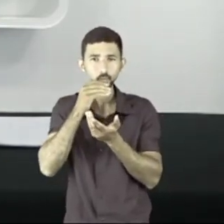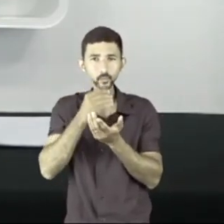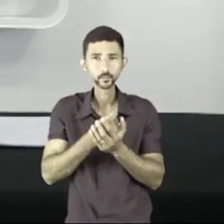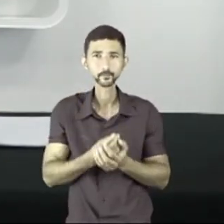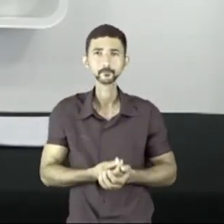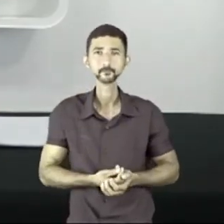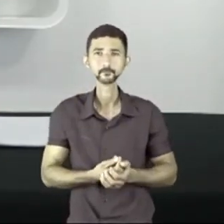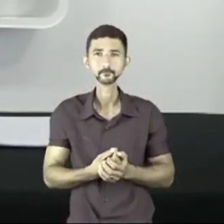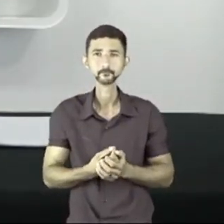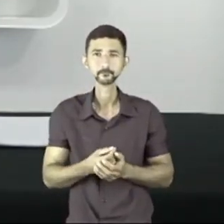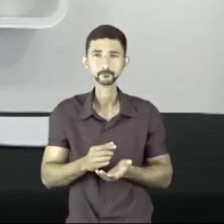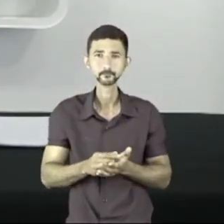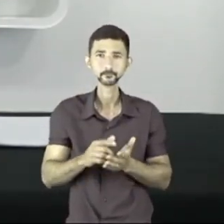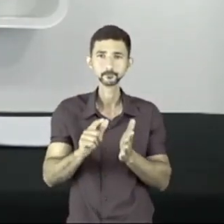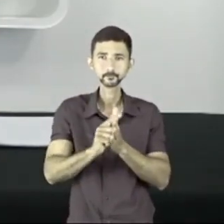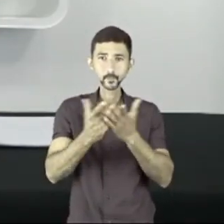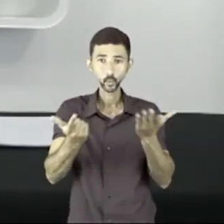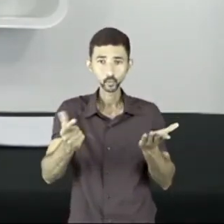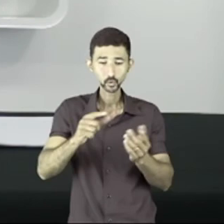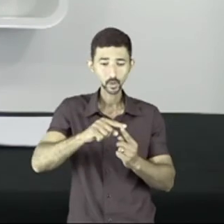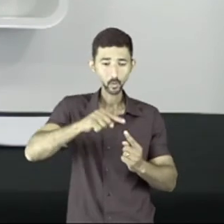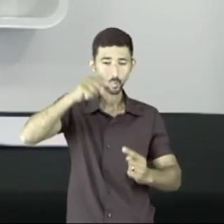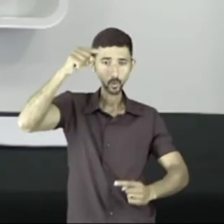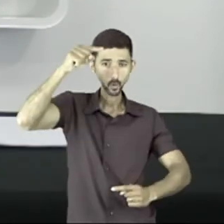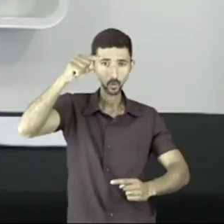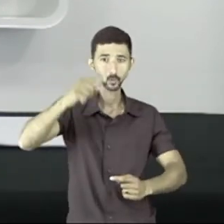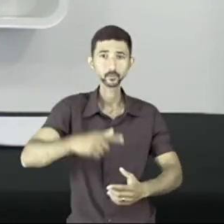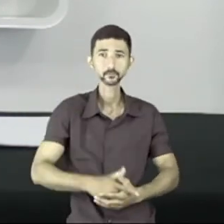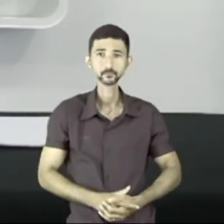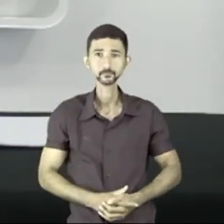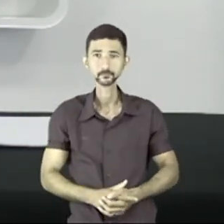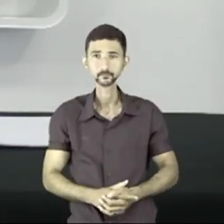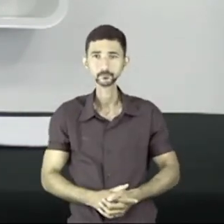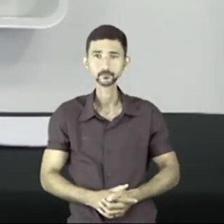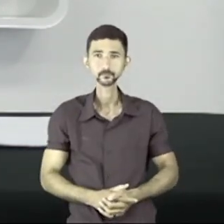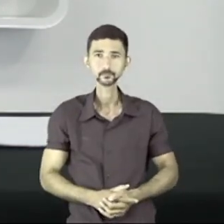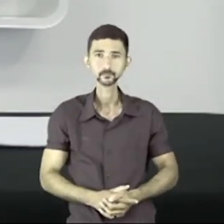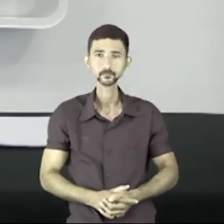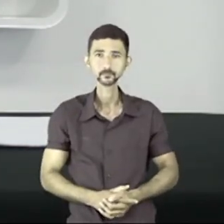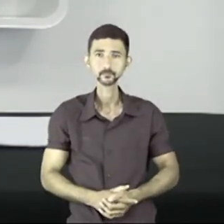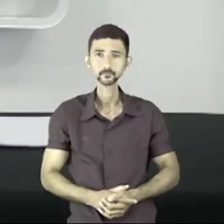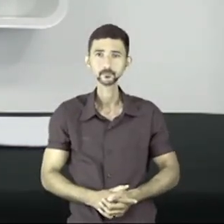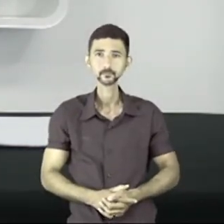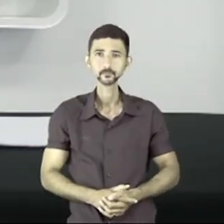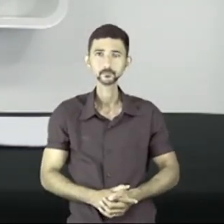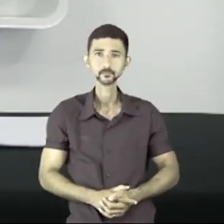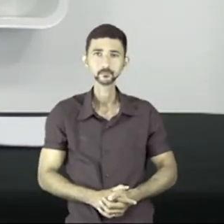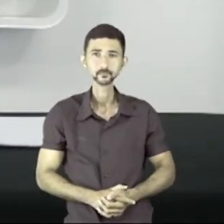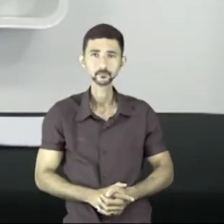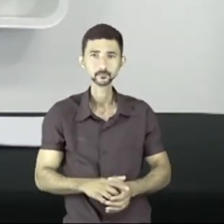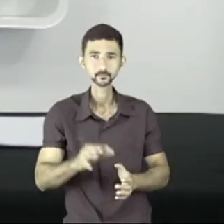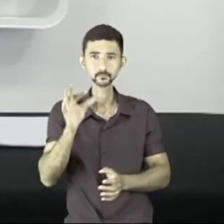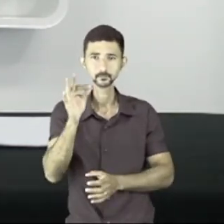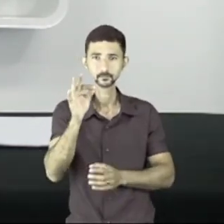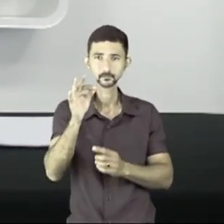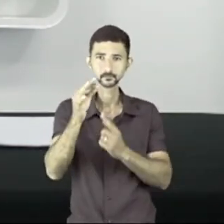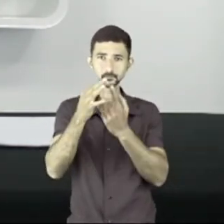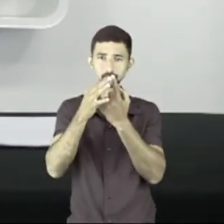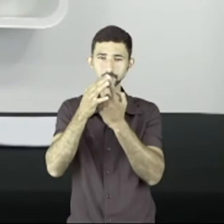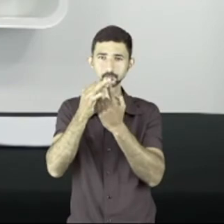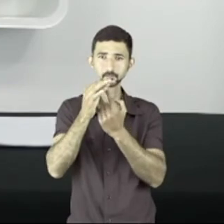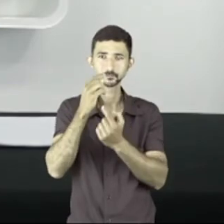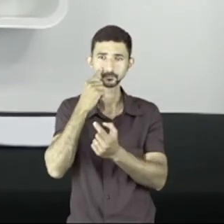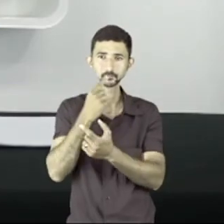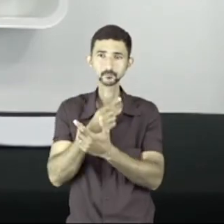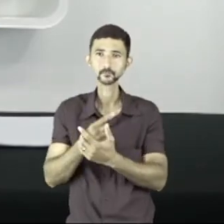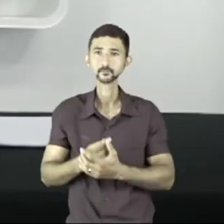canudo. O jornal vai ficar maior, tá? Vai ficar uma pontinha aqui que você tem que ficar apertando, tá? O que